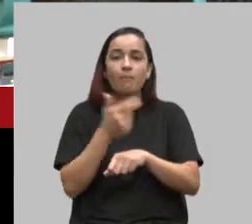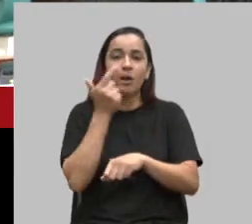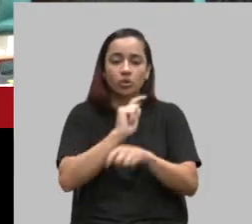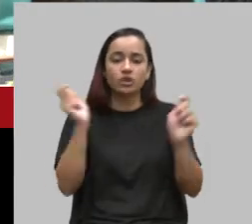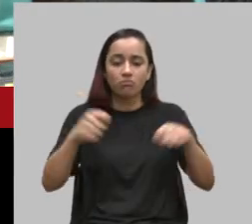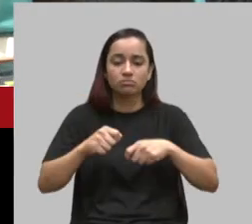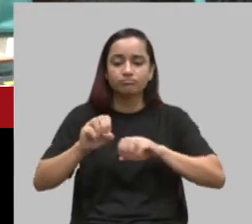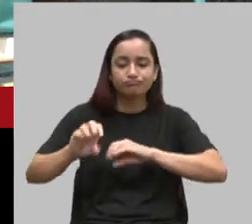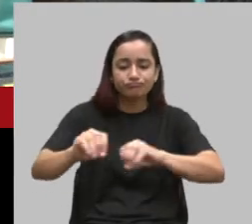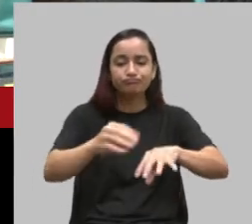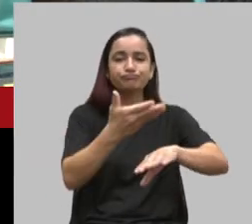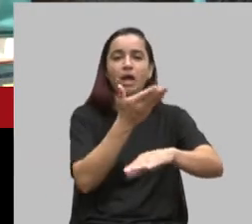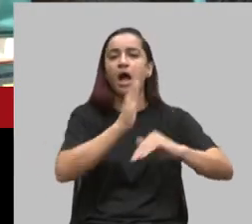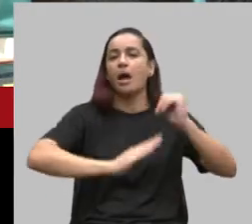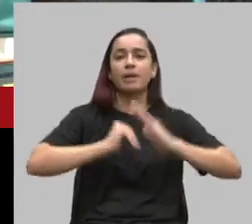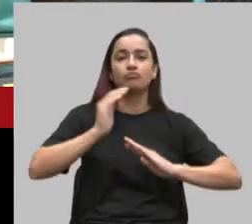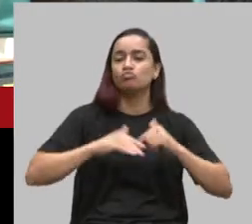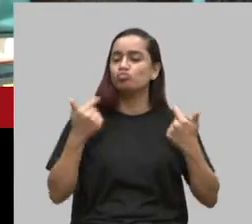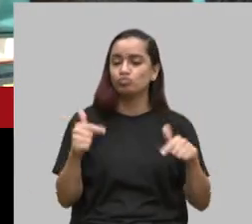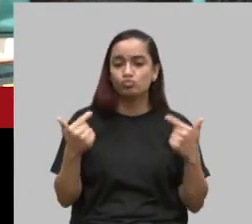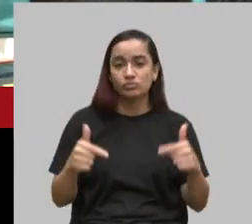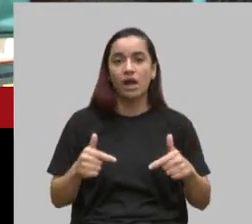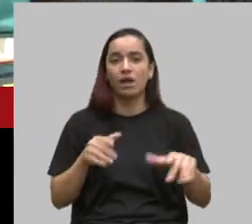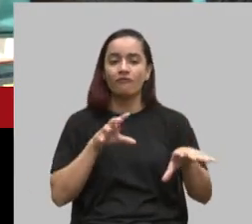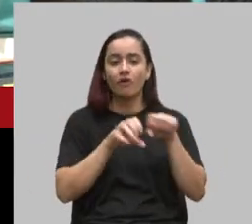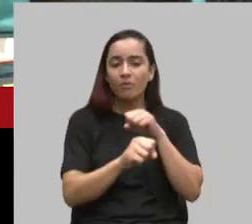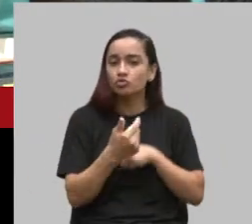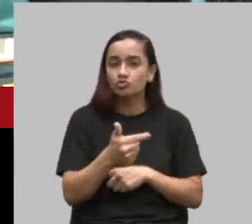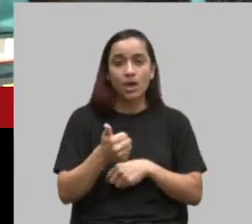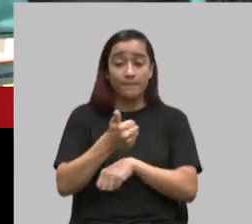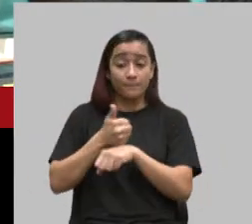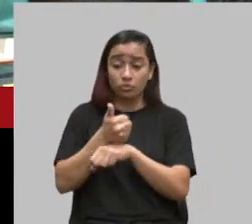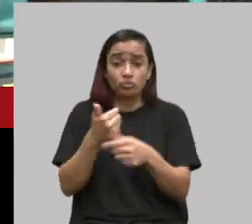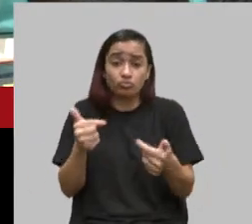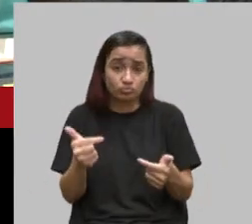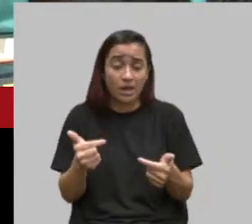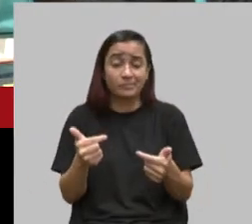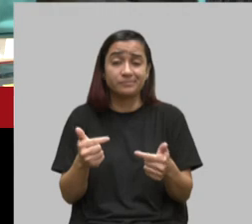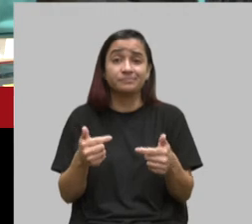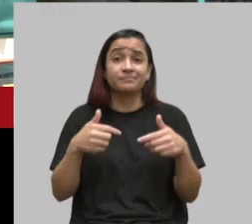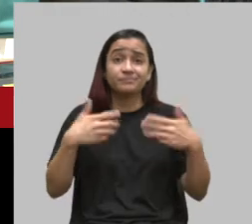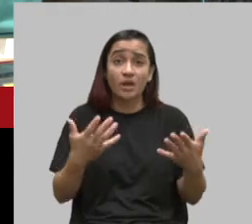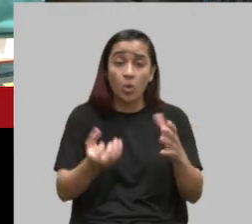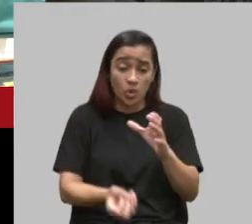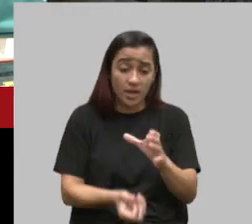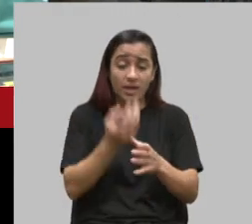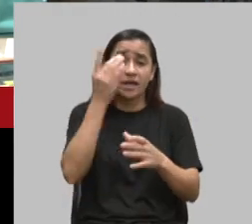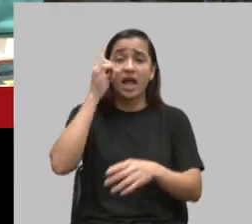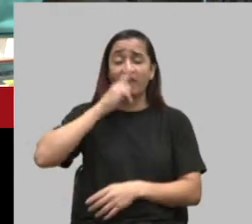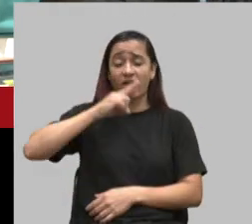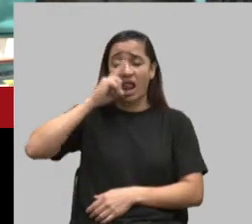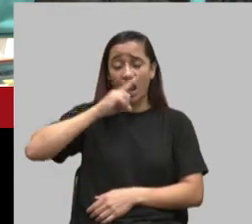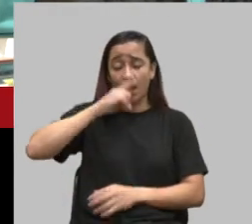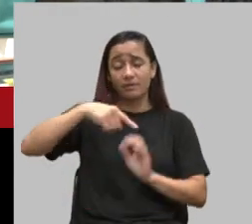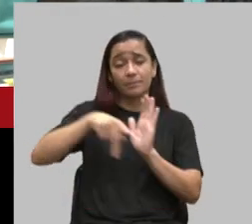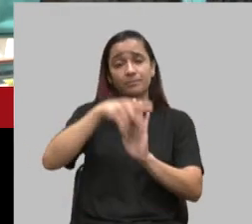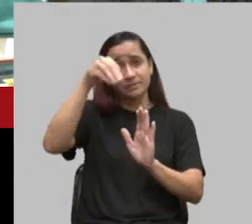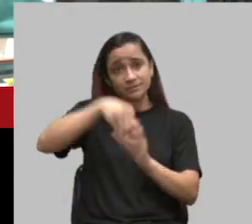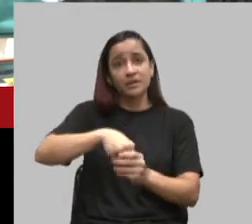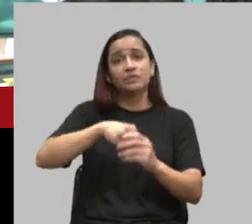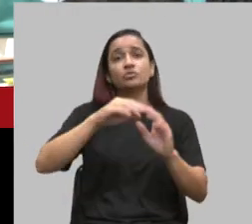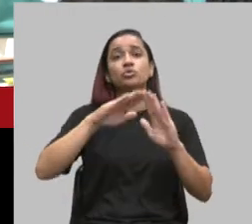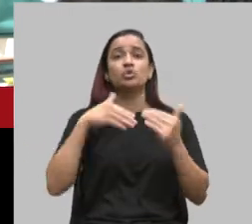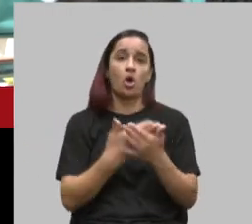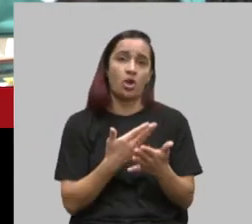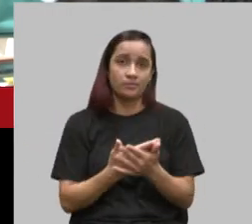não tem qualificação não tem profissionais adequados para tal coisa isso cria uma enorme defasagem no nosso estudo e eu queria deixar uma